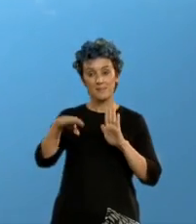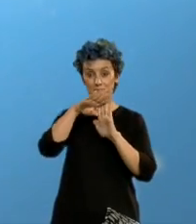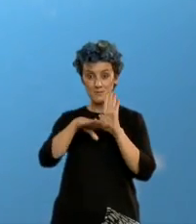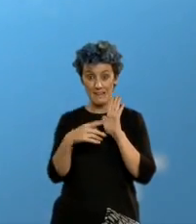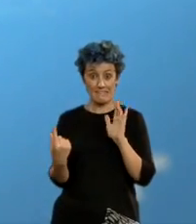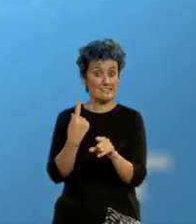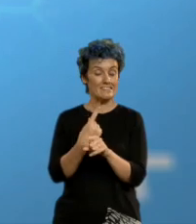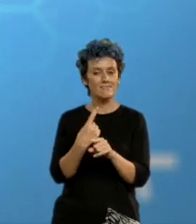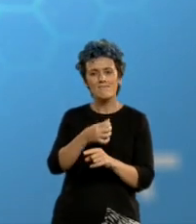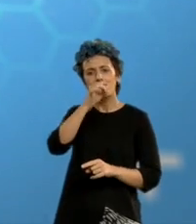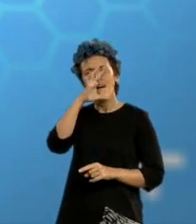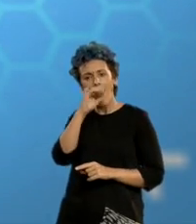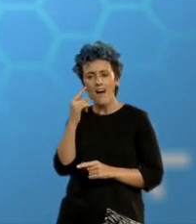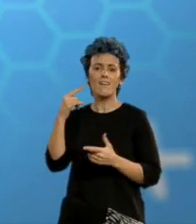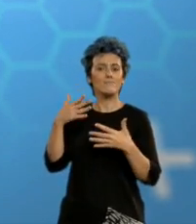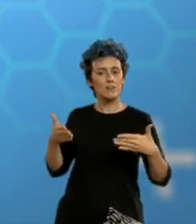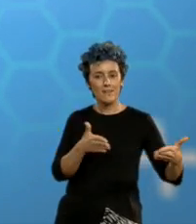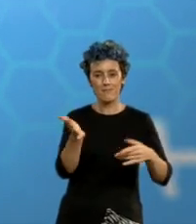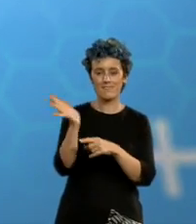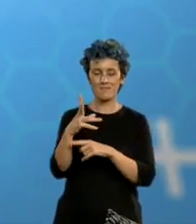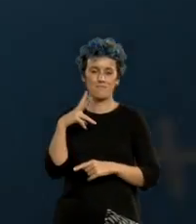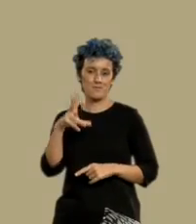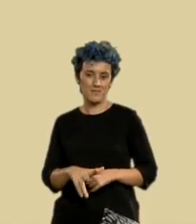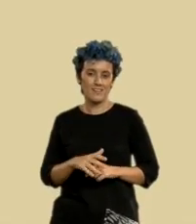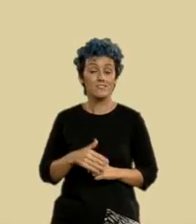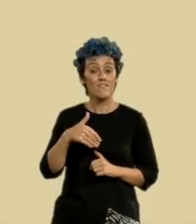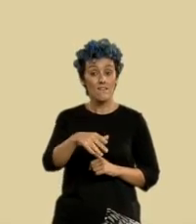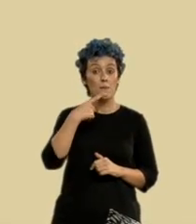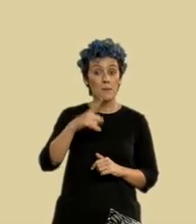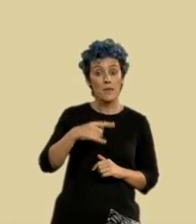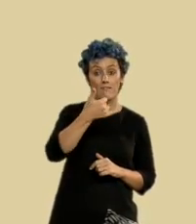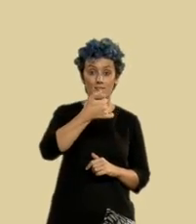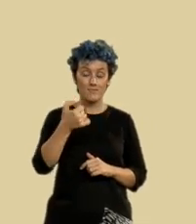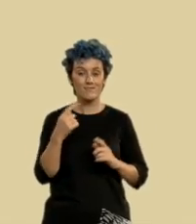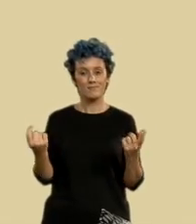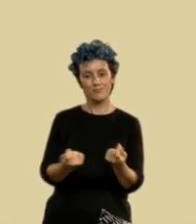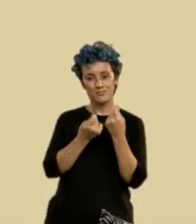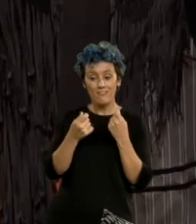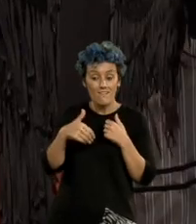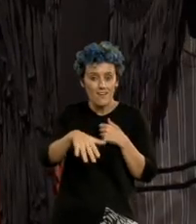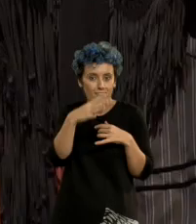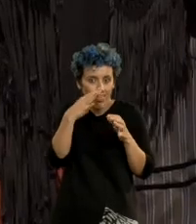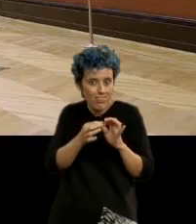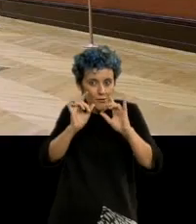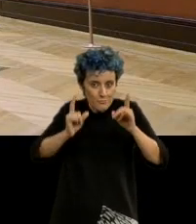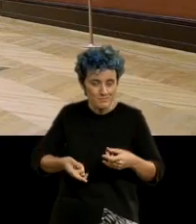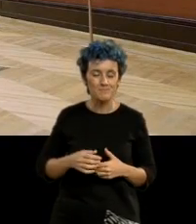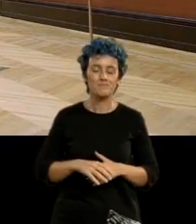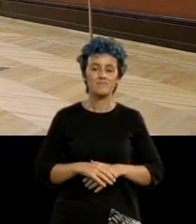Nesta edição, conhecemos os caminhos do cinema português. A 25ª edição do festival está quase a